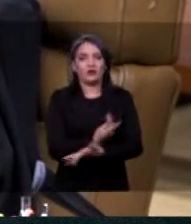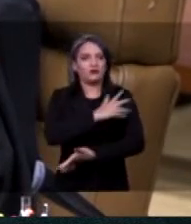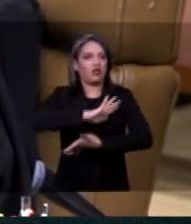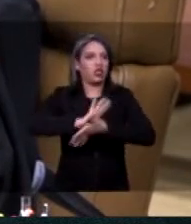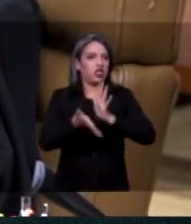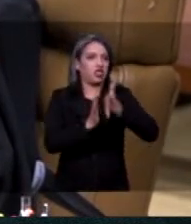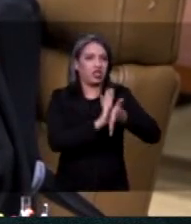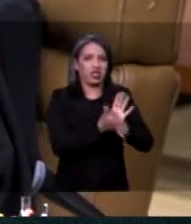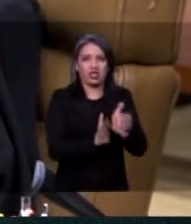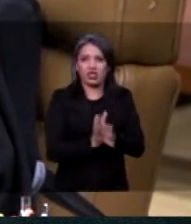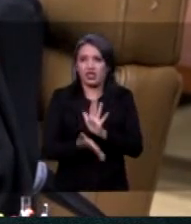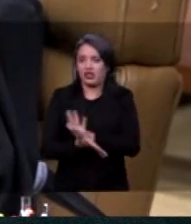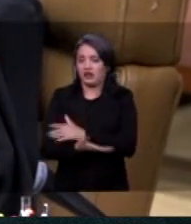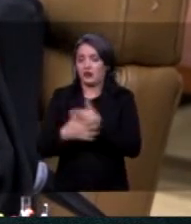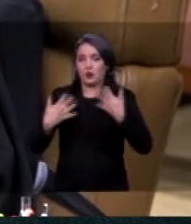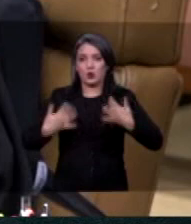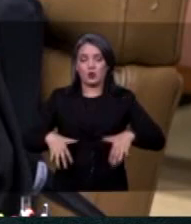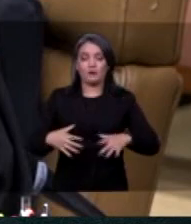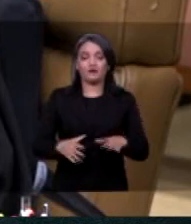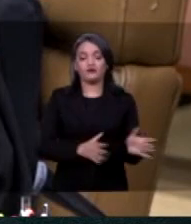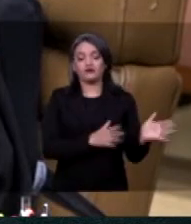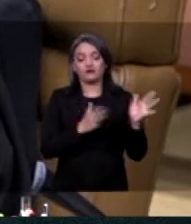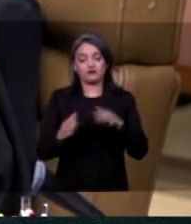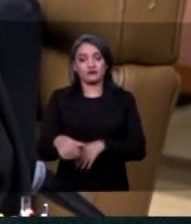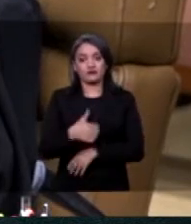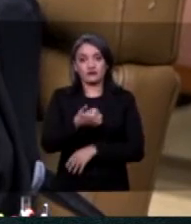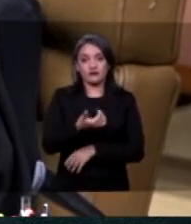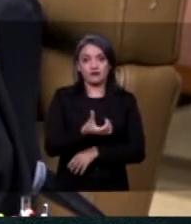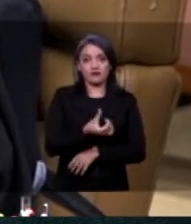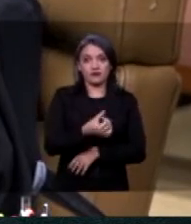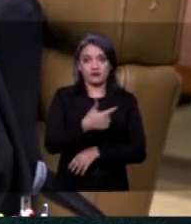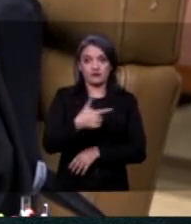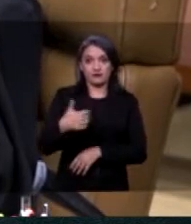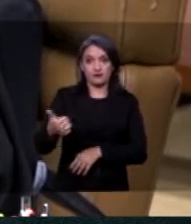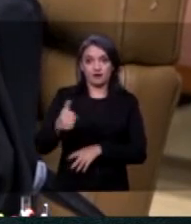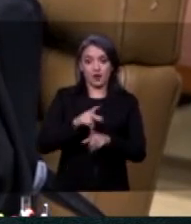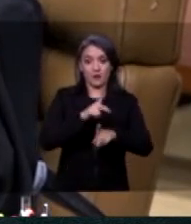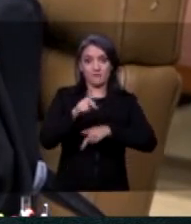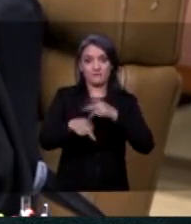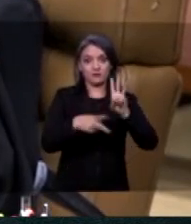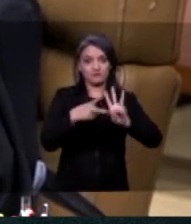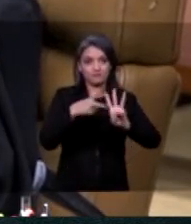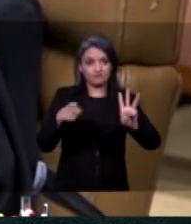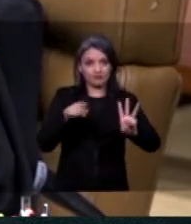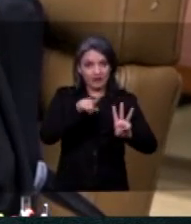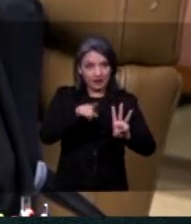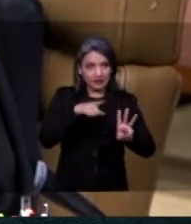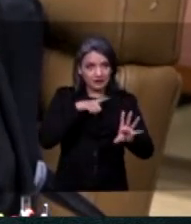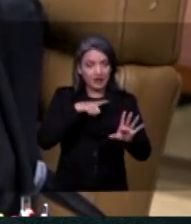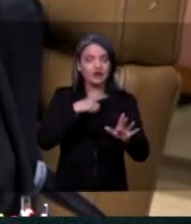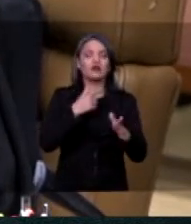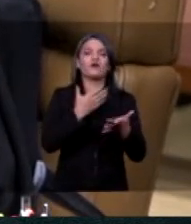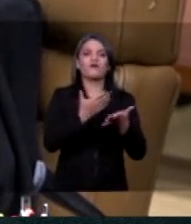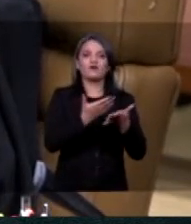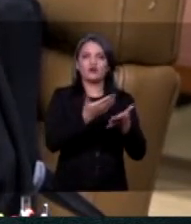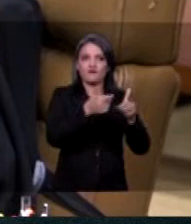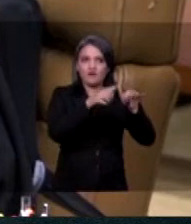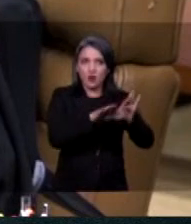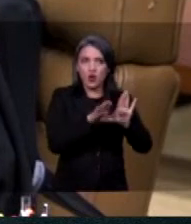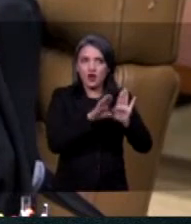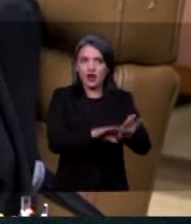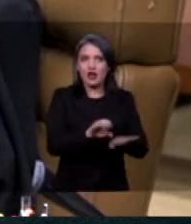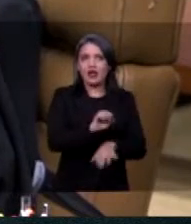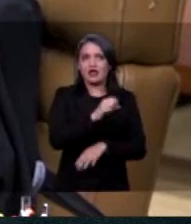feita agora pela Câmara, aguardar a manifestação do Senado, acho, portanto, temerário que o